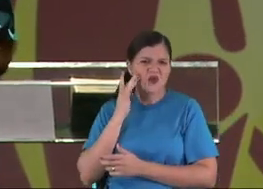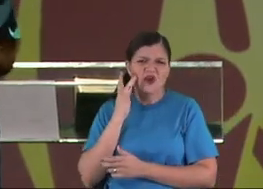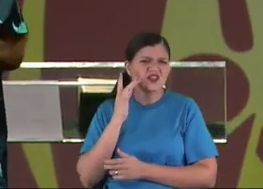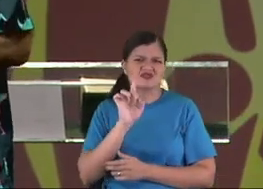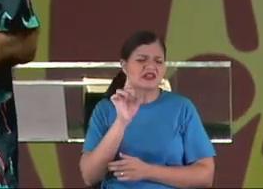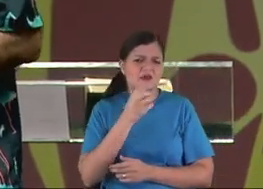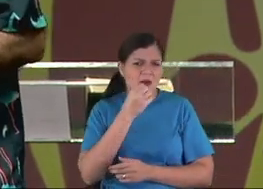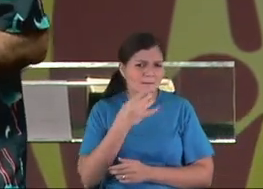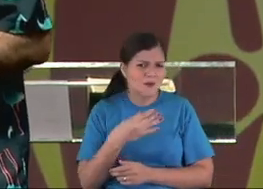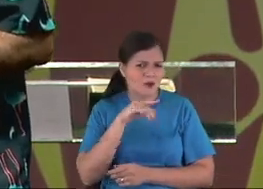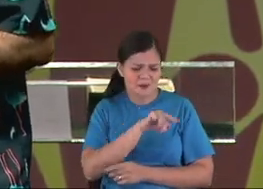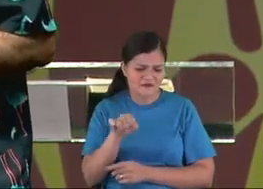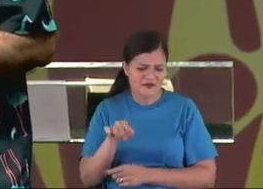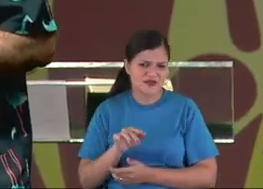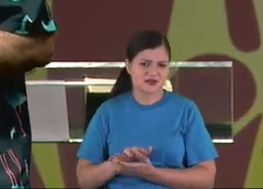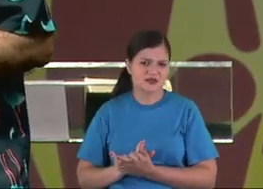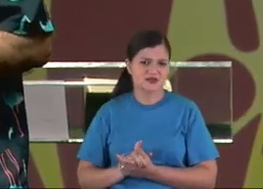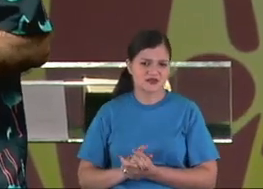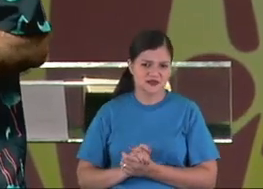bom ambiente.